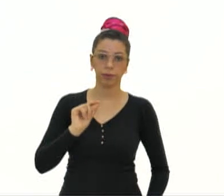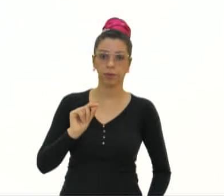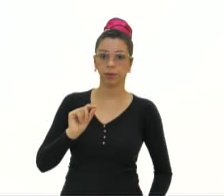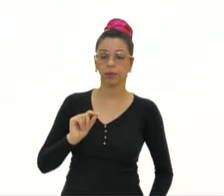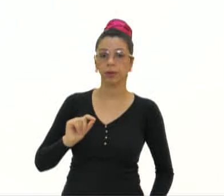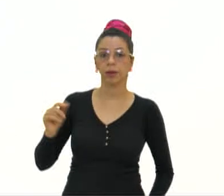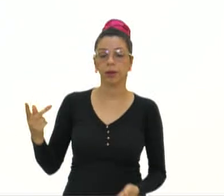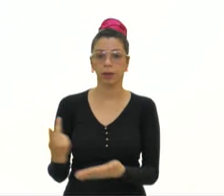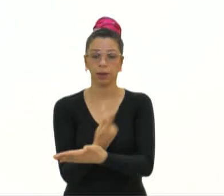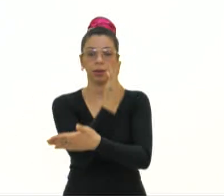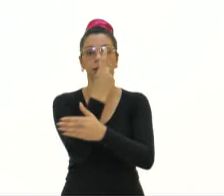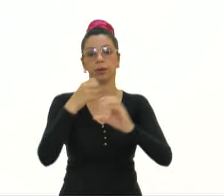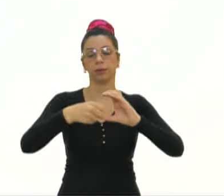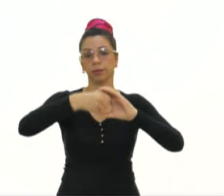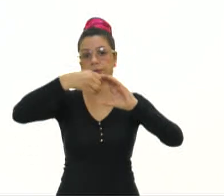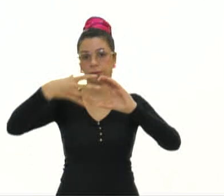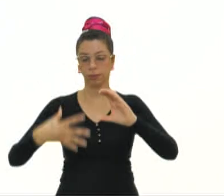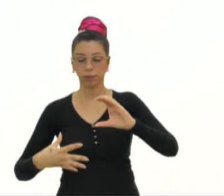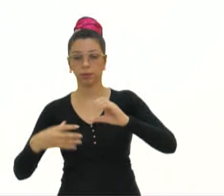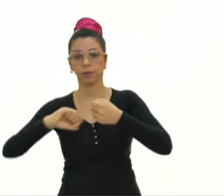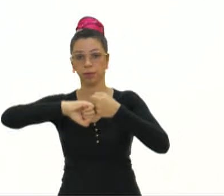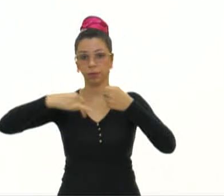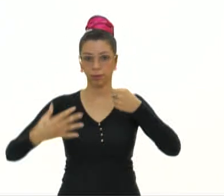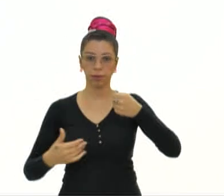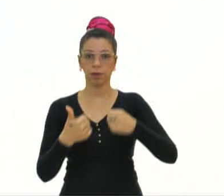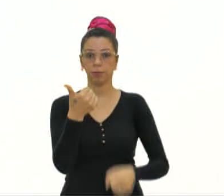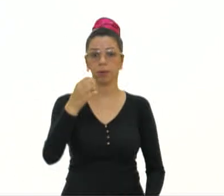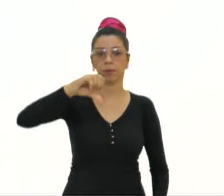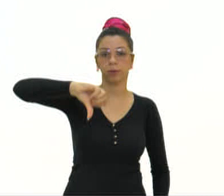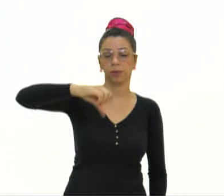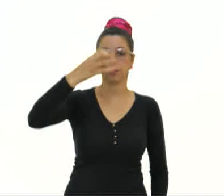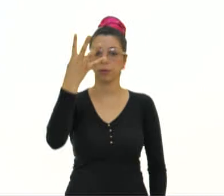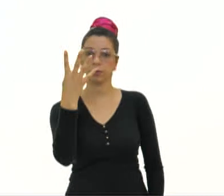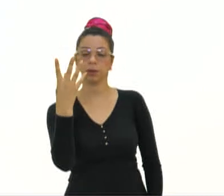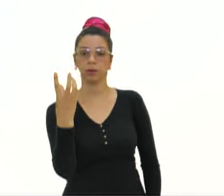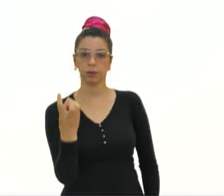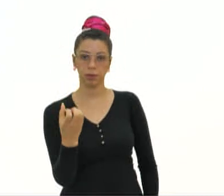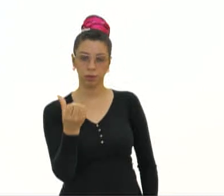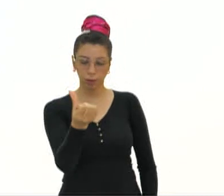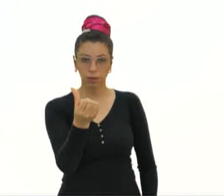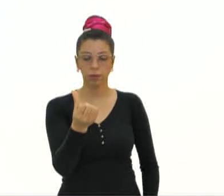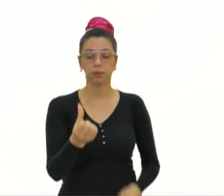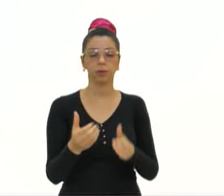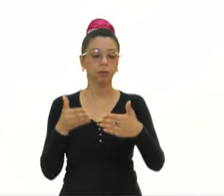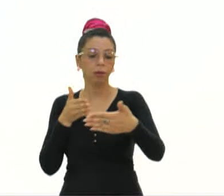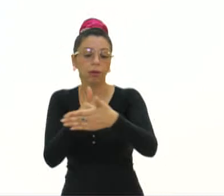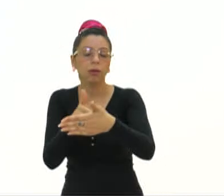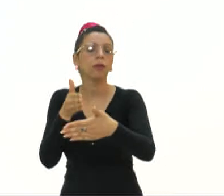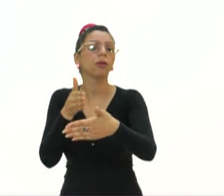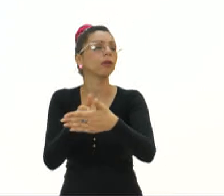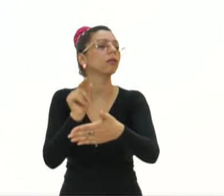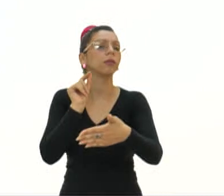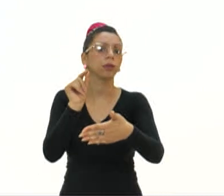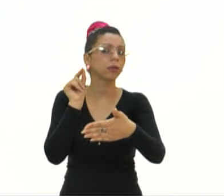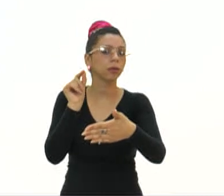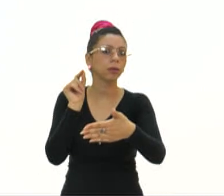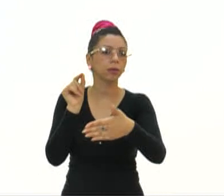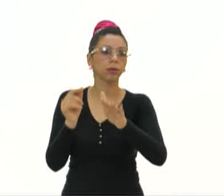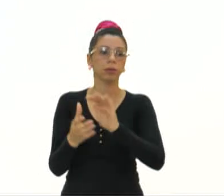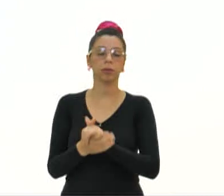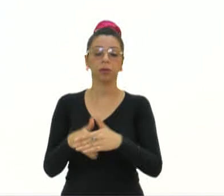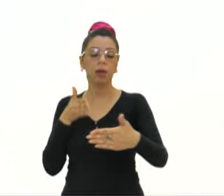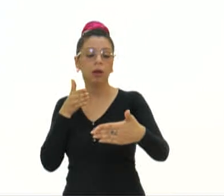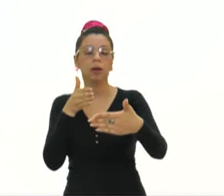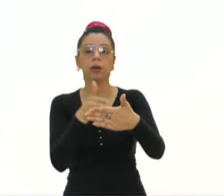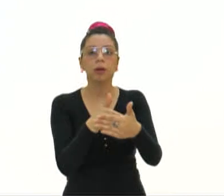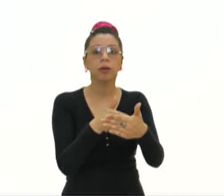vocação democrática da Constituição de 1946, sublinham suas limitações. Entre as